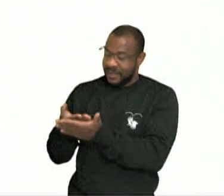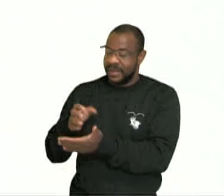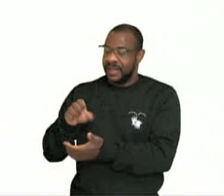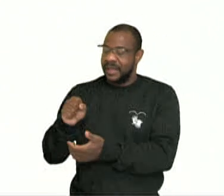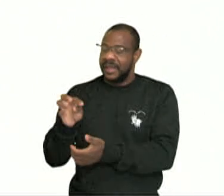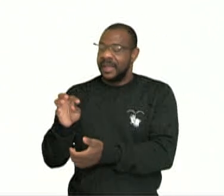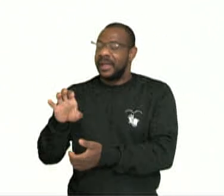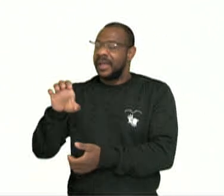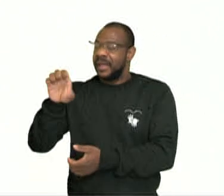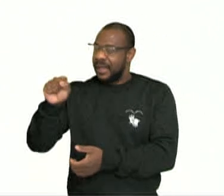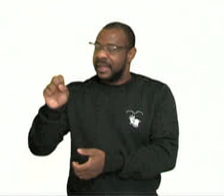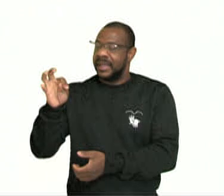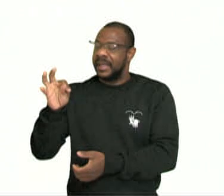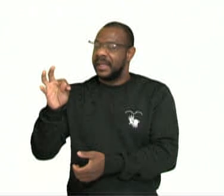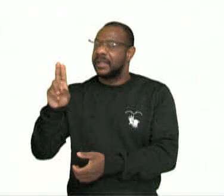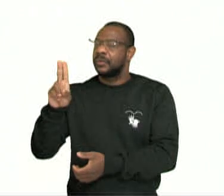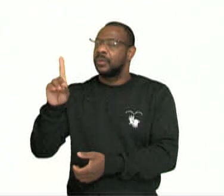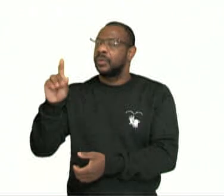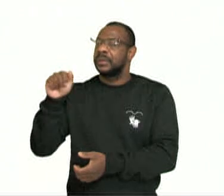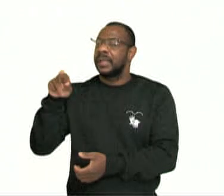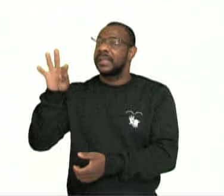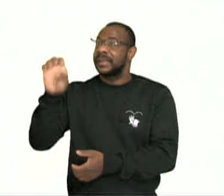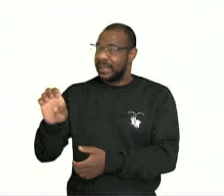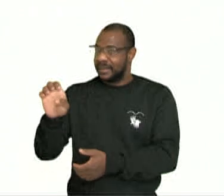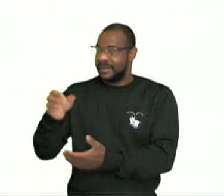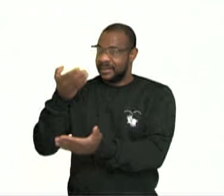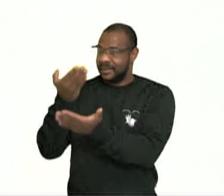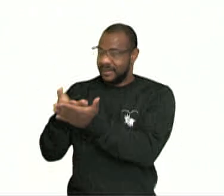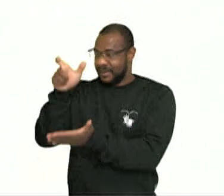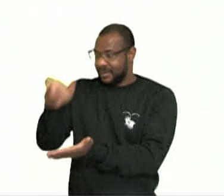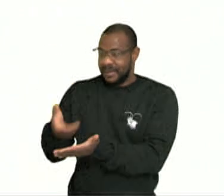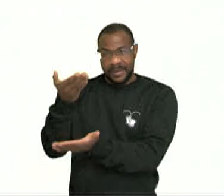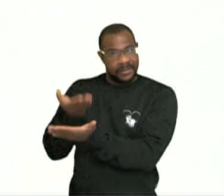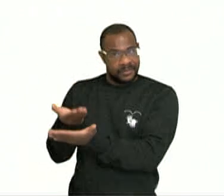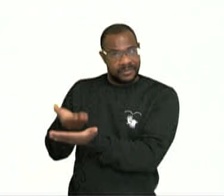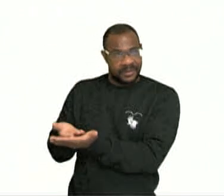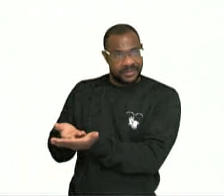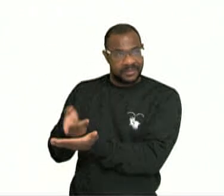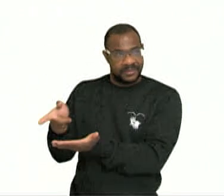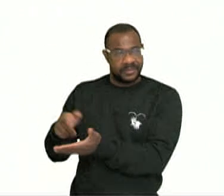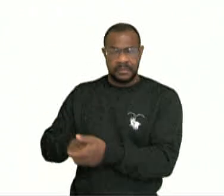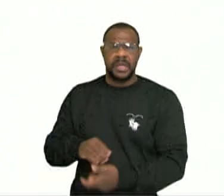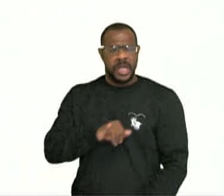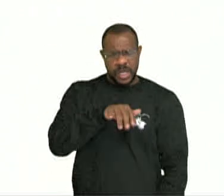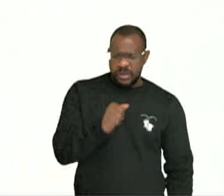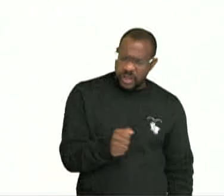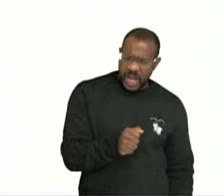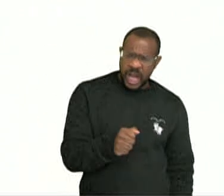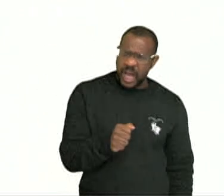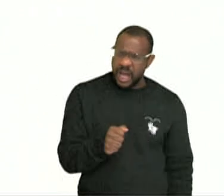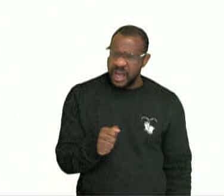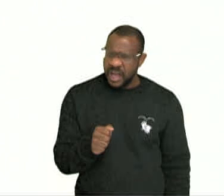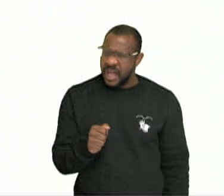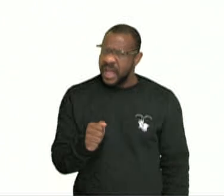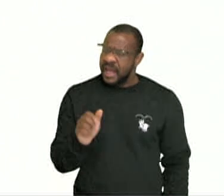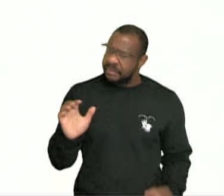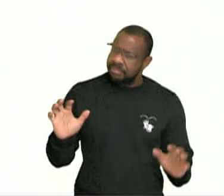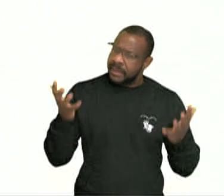na gramática, para que o já significa, para que ele funciona, o já é uma conjunção de tempo. Aqui